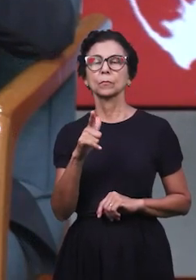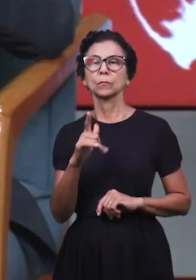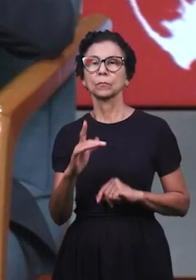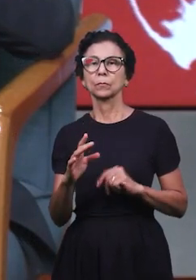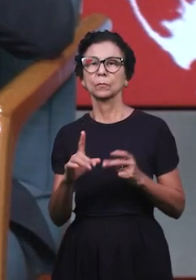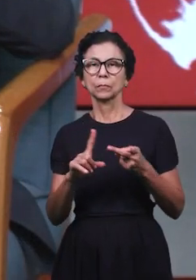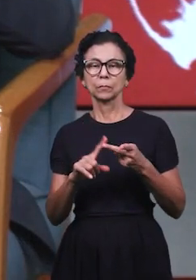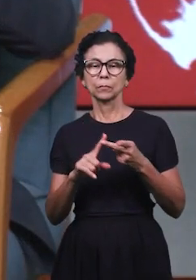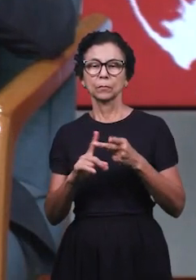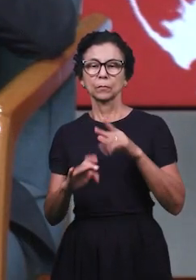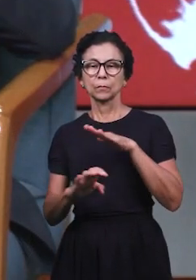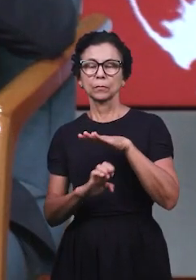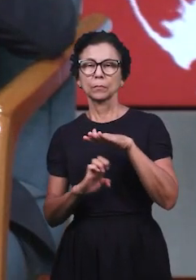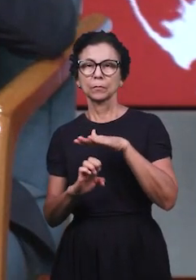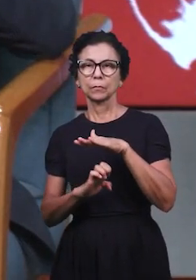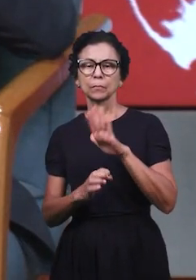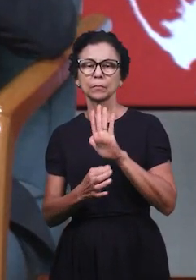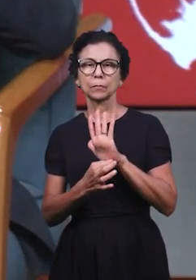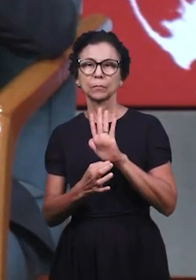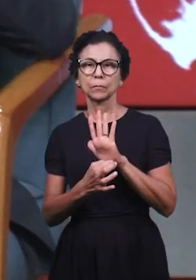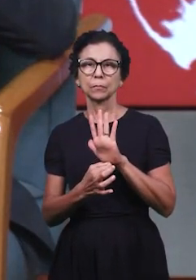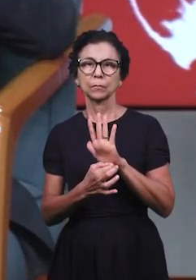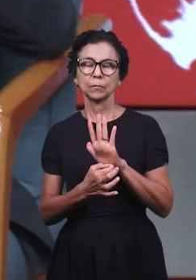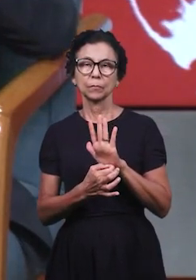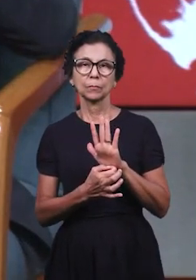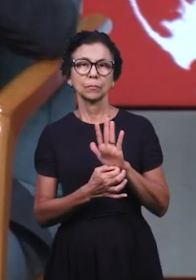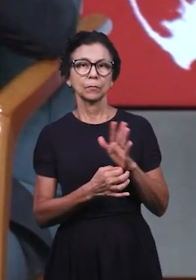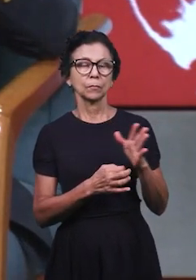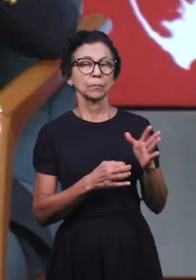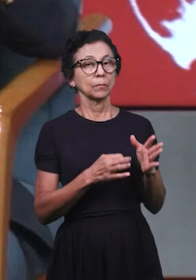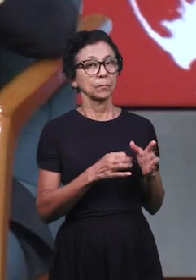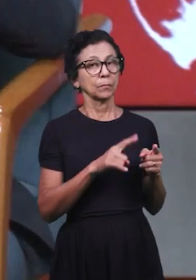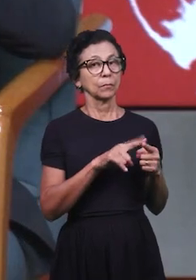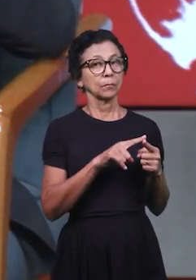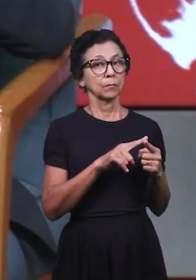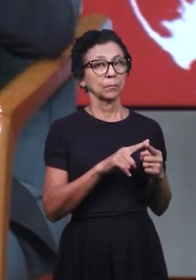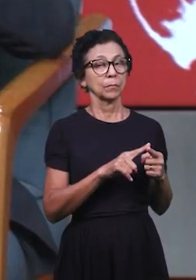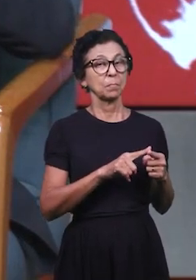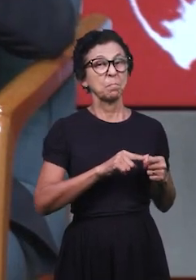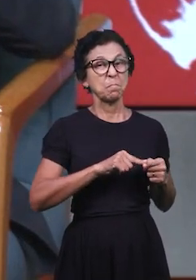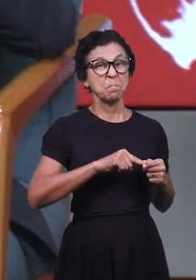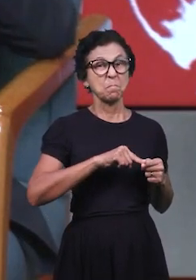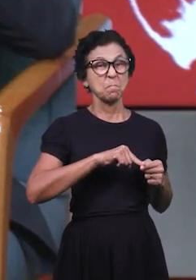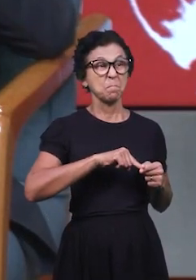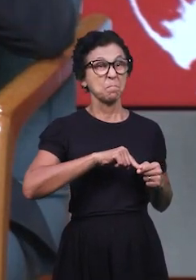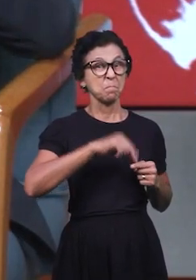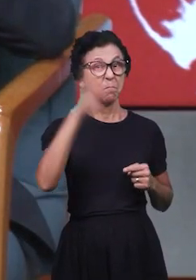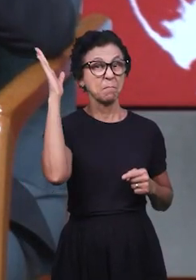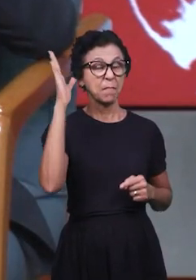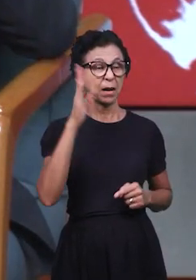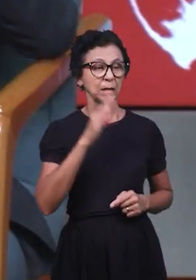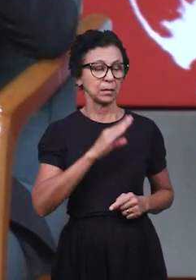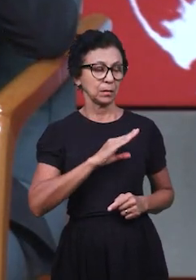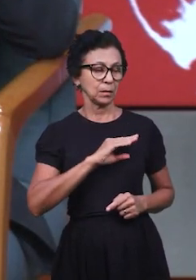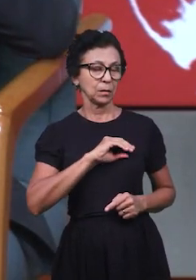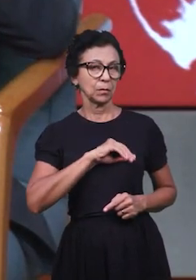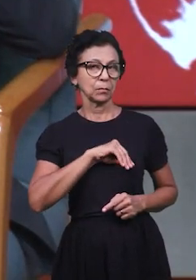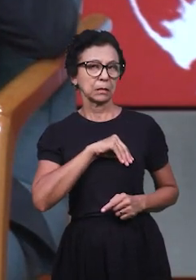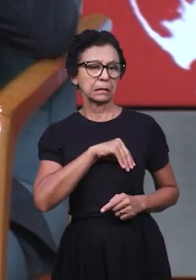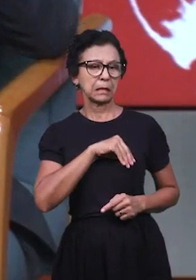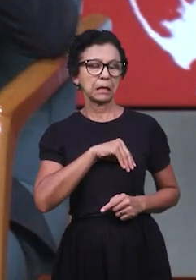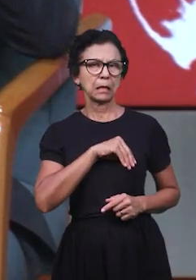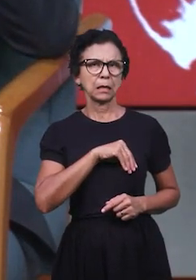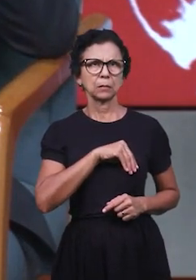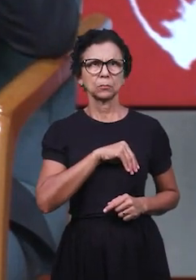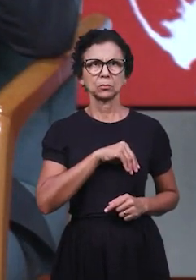empresa para ganhar muito, muito mais do que ela ganhava nessa que ela estava. Questão de talvez mais